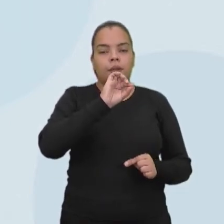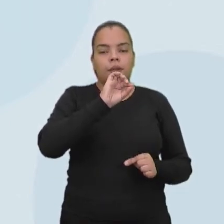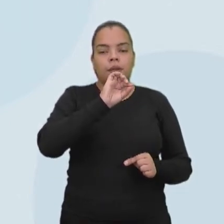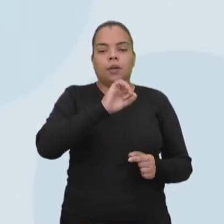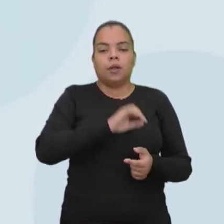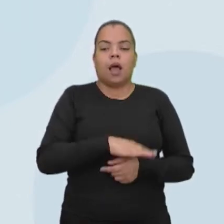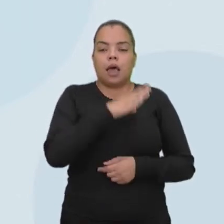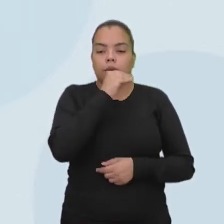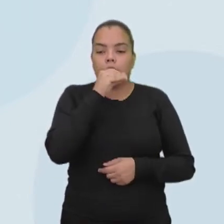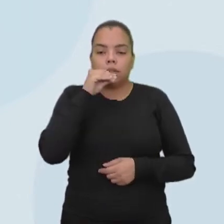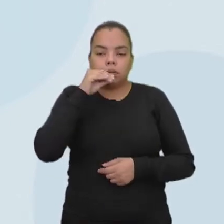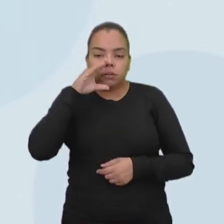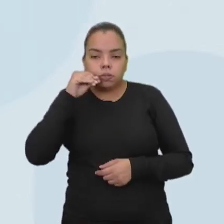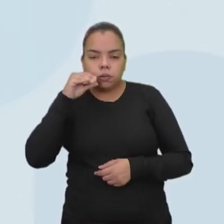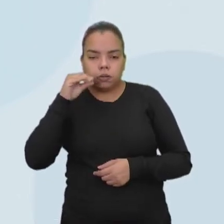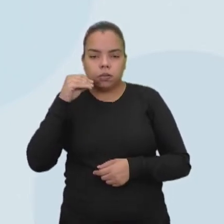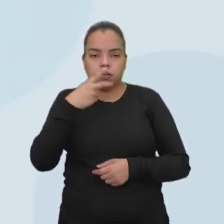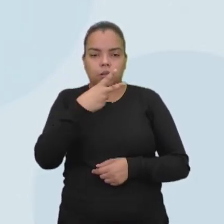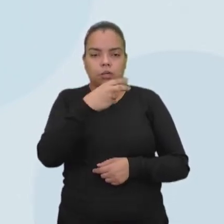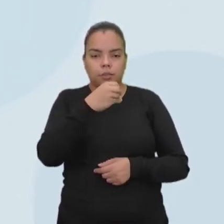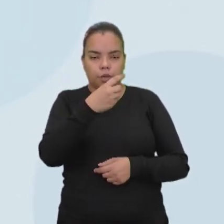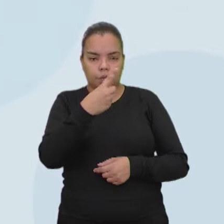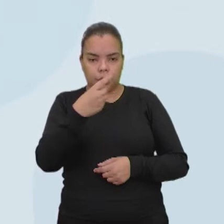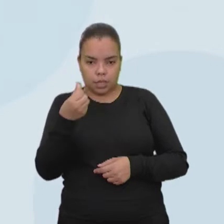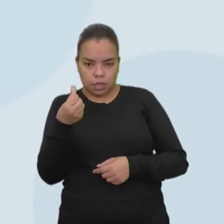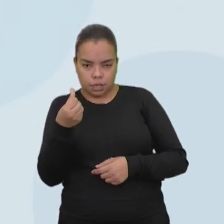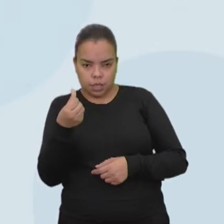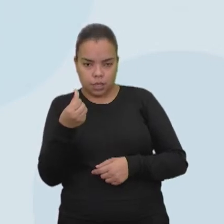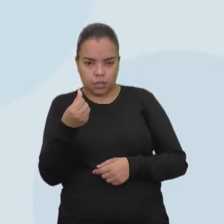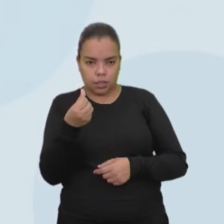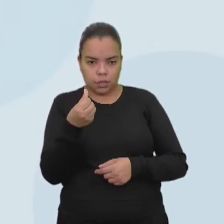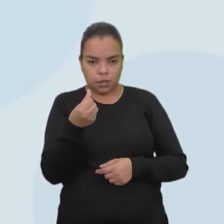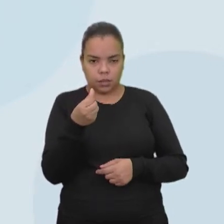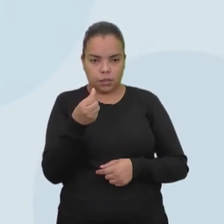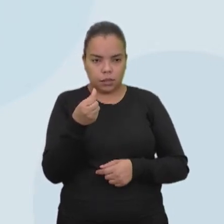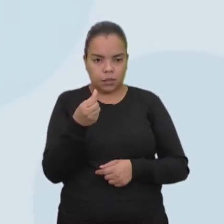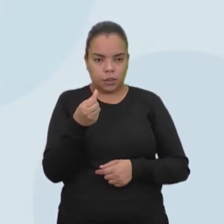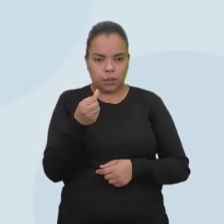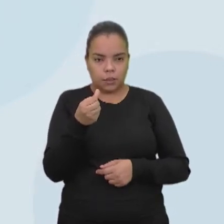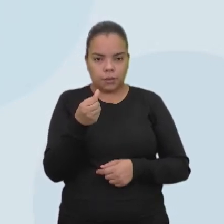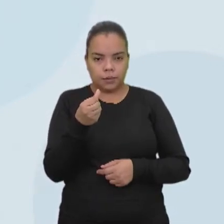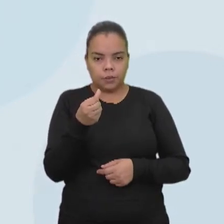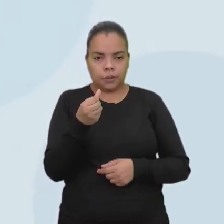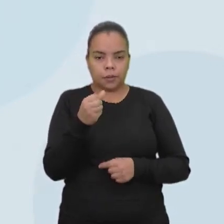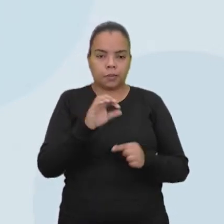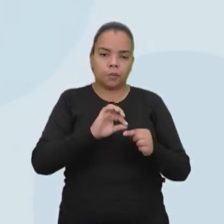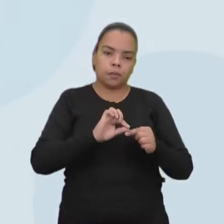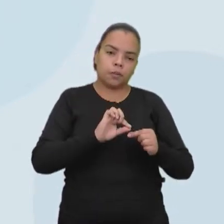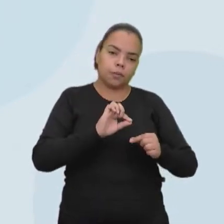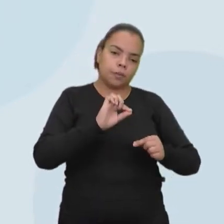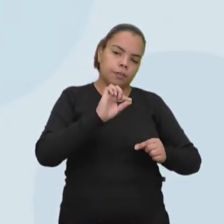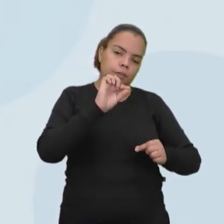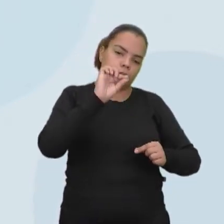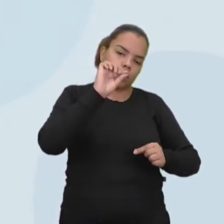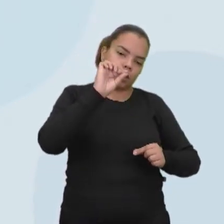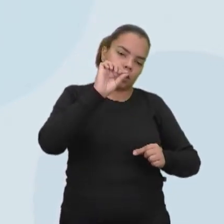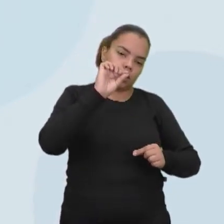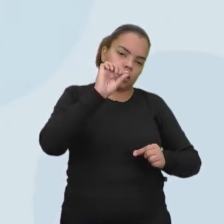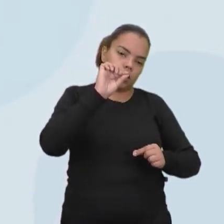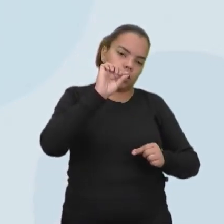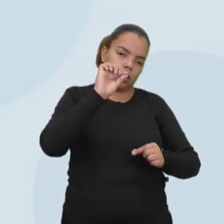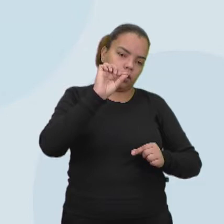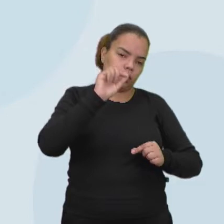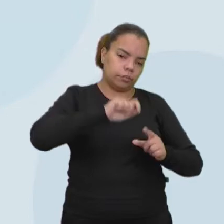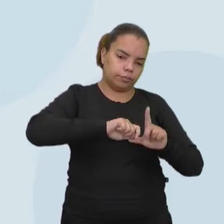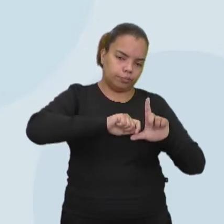adolescente em 2016, ó. Então, uma taxa de fecundidade de mulheres, né, porque a taxa de fecundidade aí são retratadas